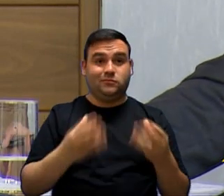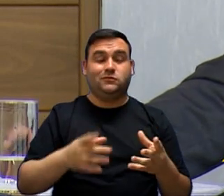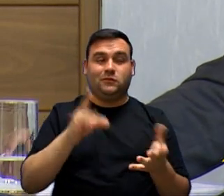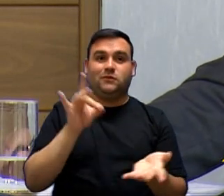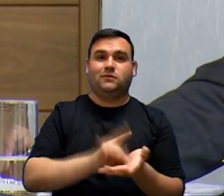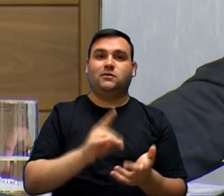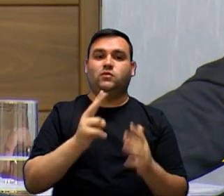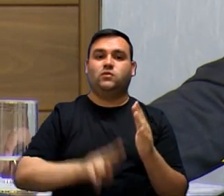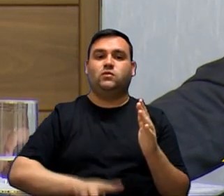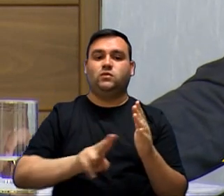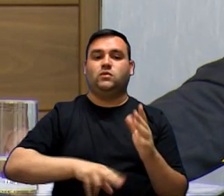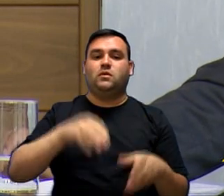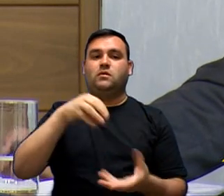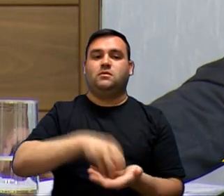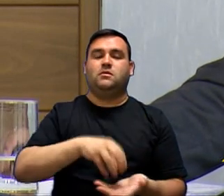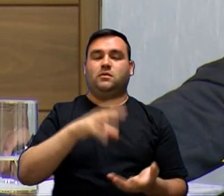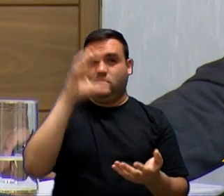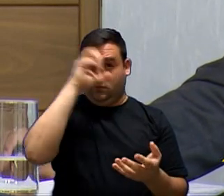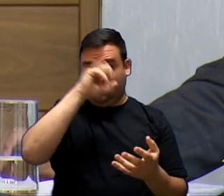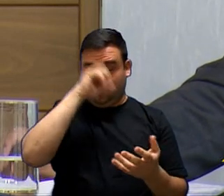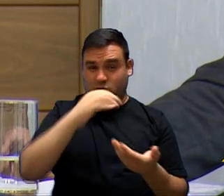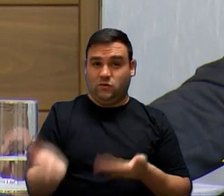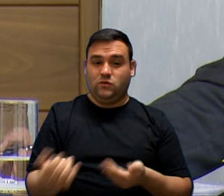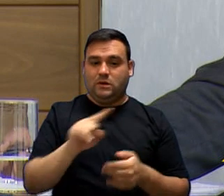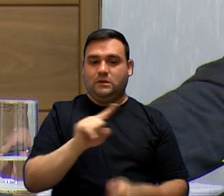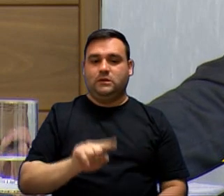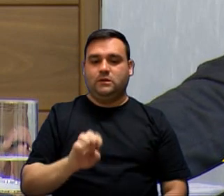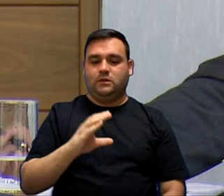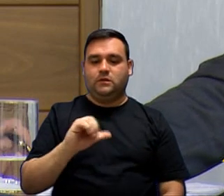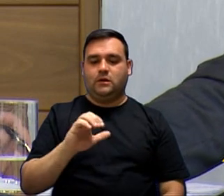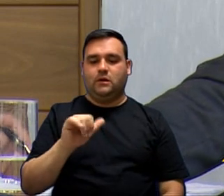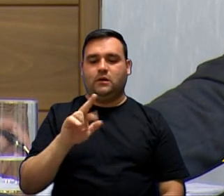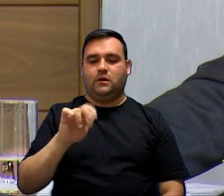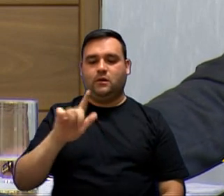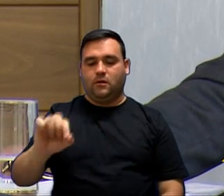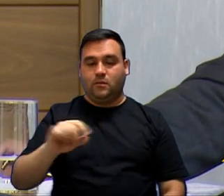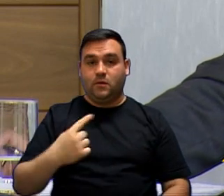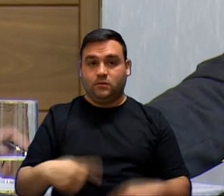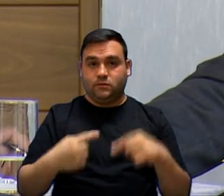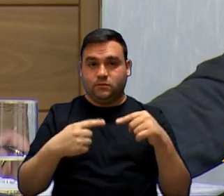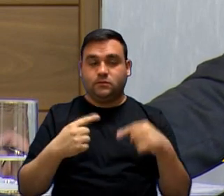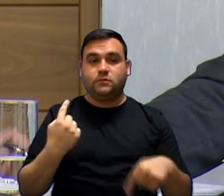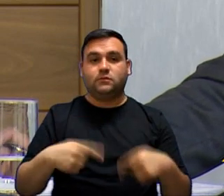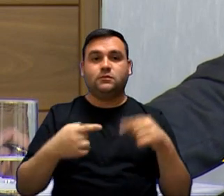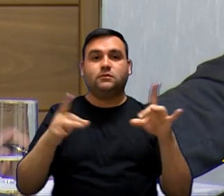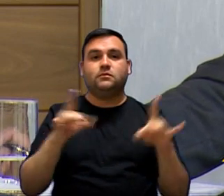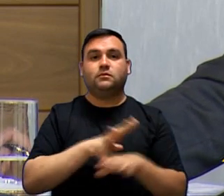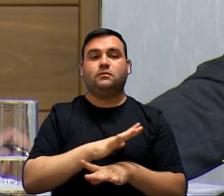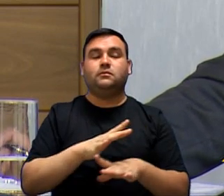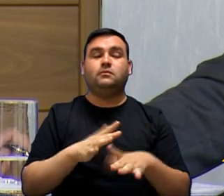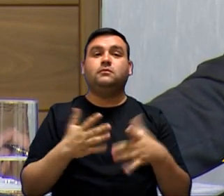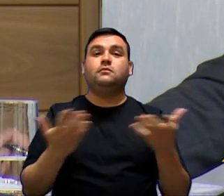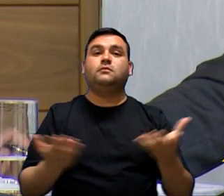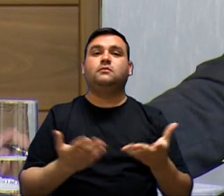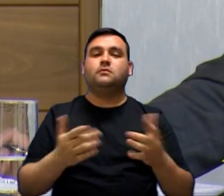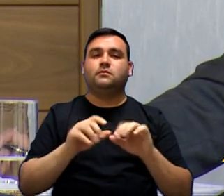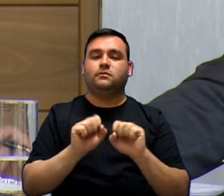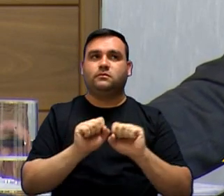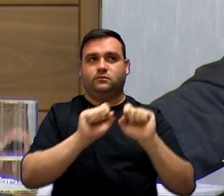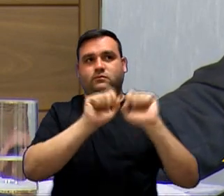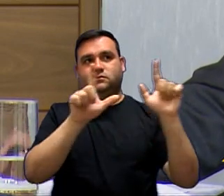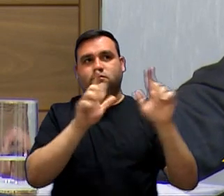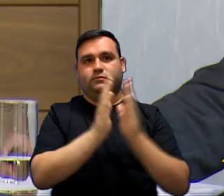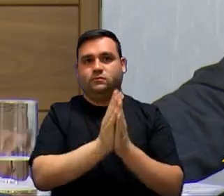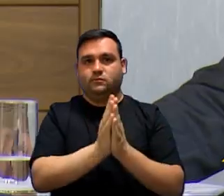direito real de uso ao Centro de Apoio e Aprendizado aos Jovens Zeca Camargo e das Outras Providências. Em discussão, encerrada a discussão, peço para que se abra o painel.